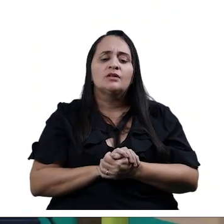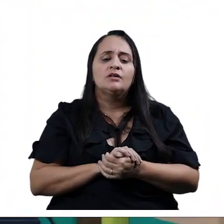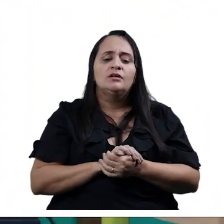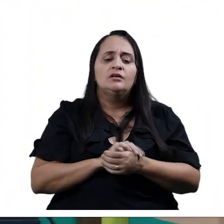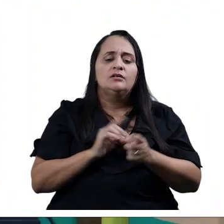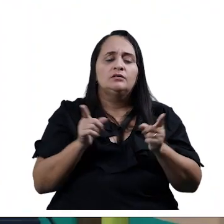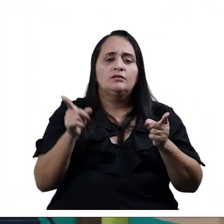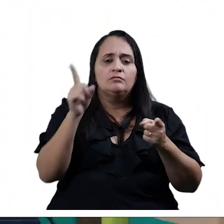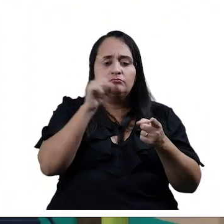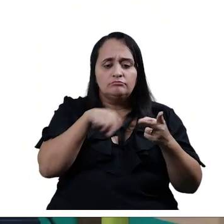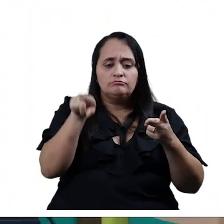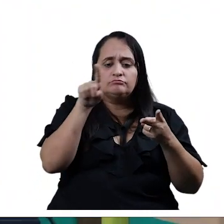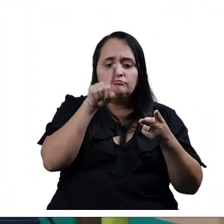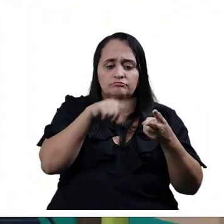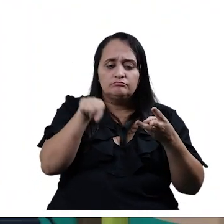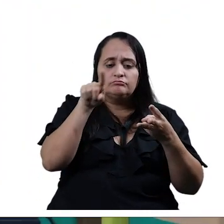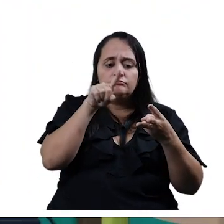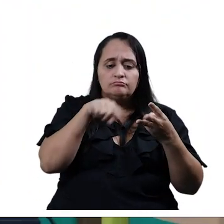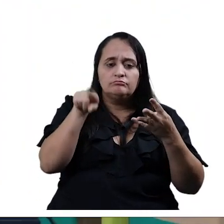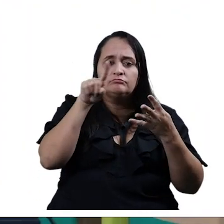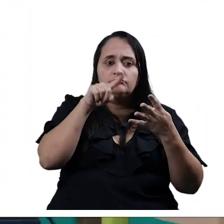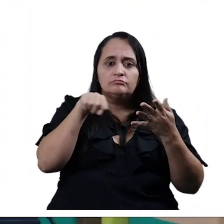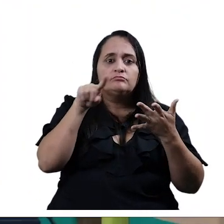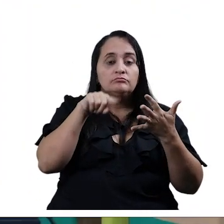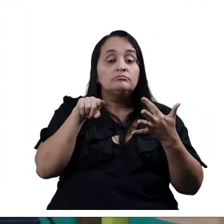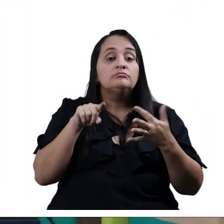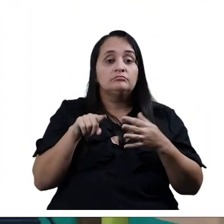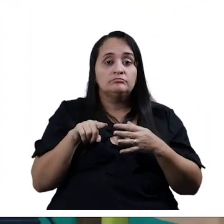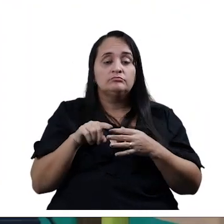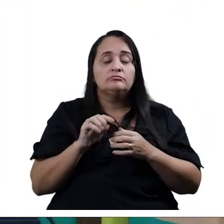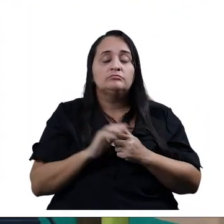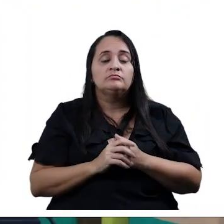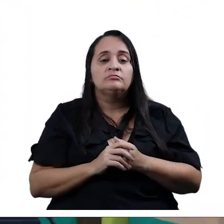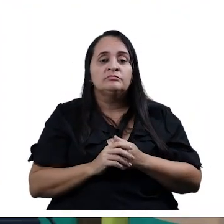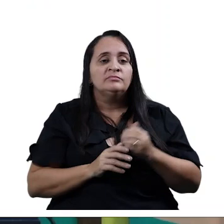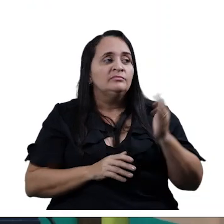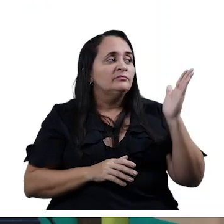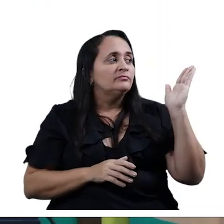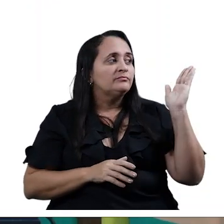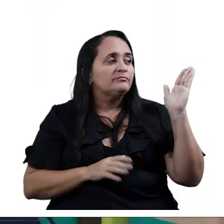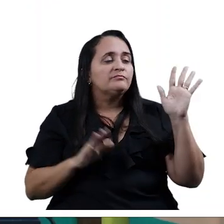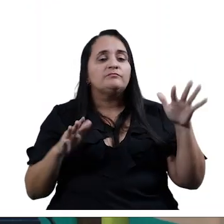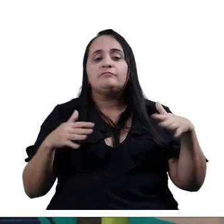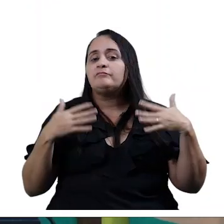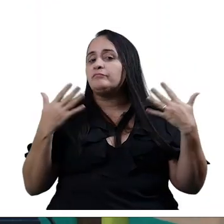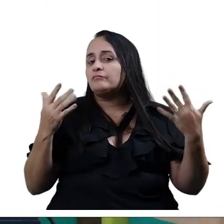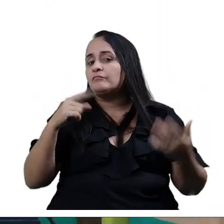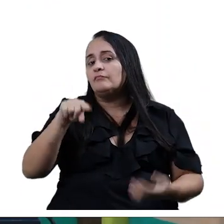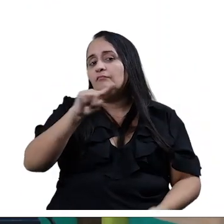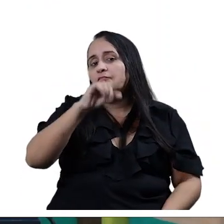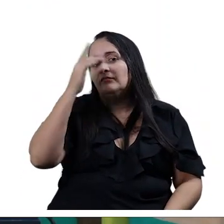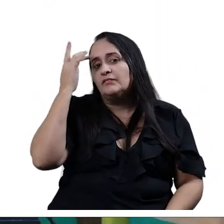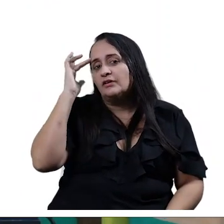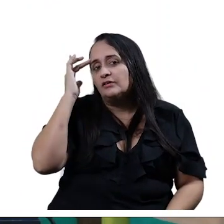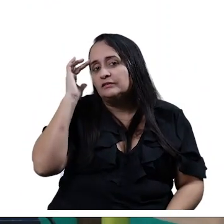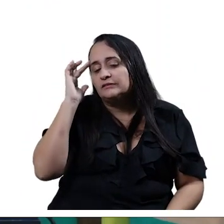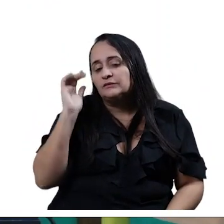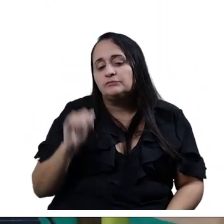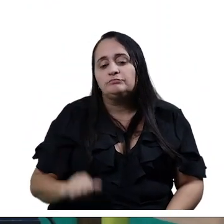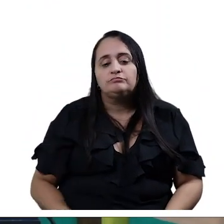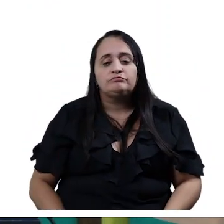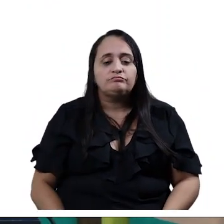esses círculos aqui, ó. E aí, o que é que você acha? Bem, baseado nos meus conhecimentos